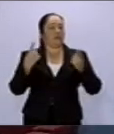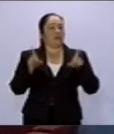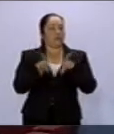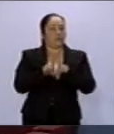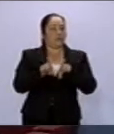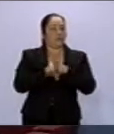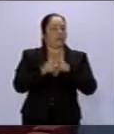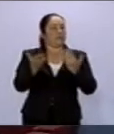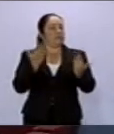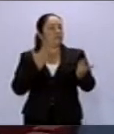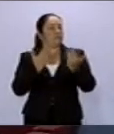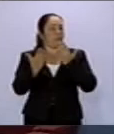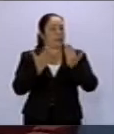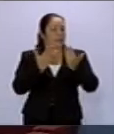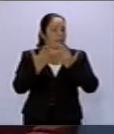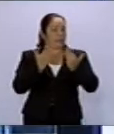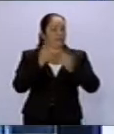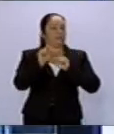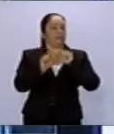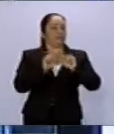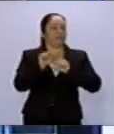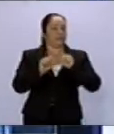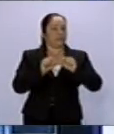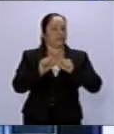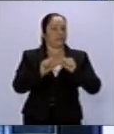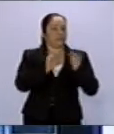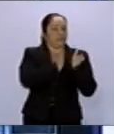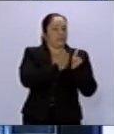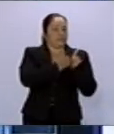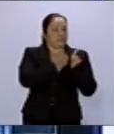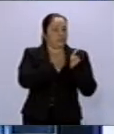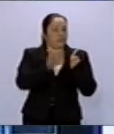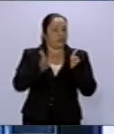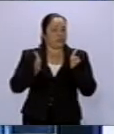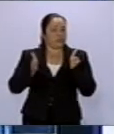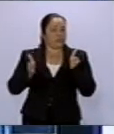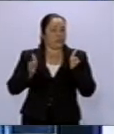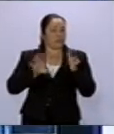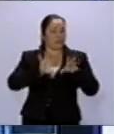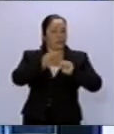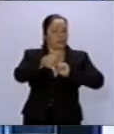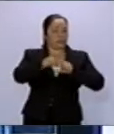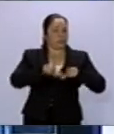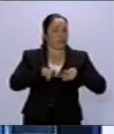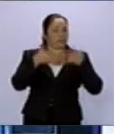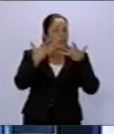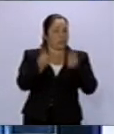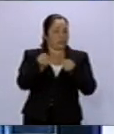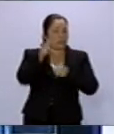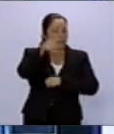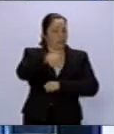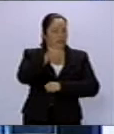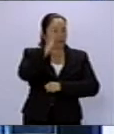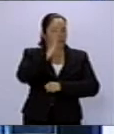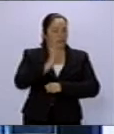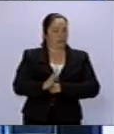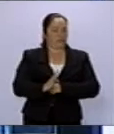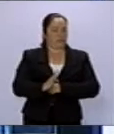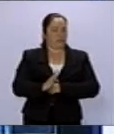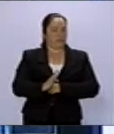colocações que foram feitas é que o processo de revalidação de diploma no Brasil e